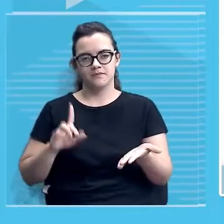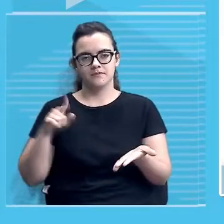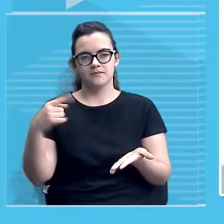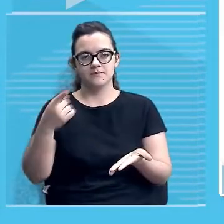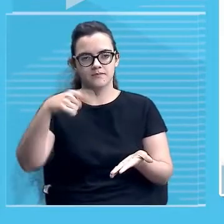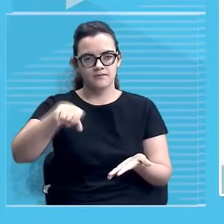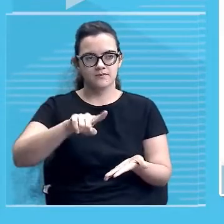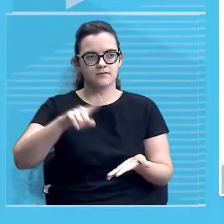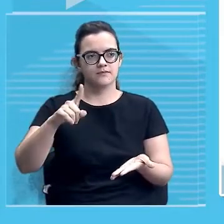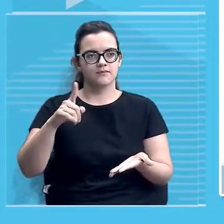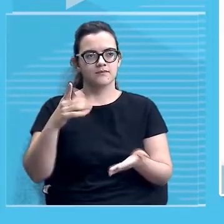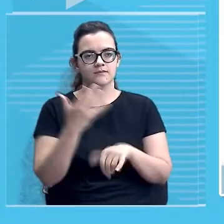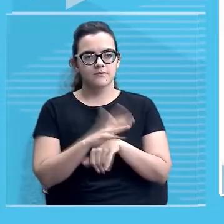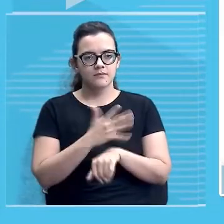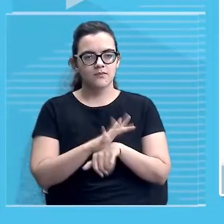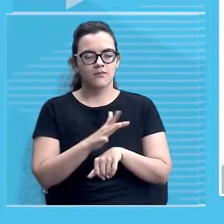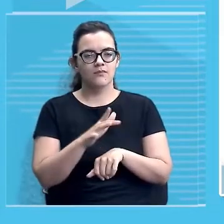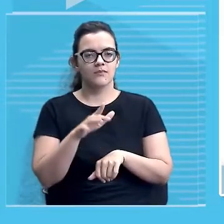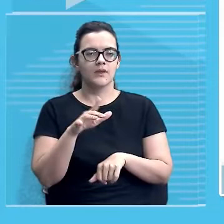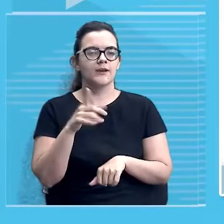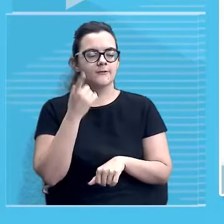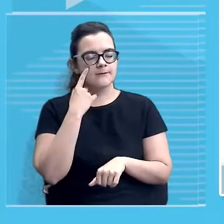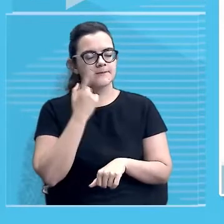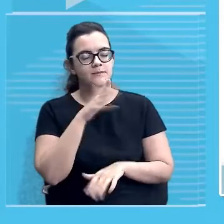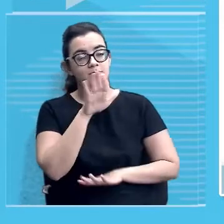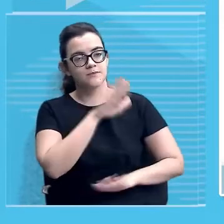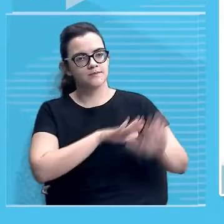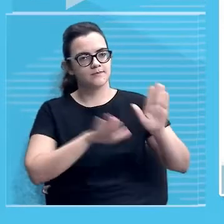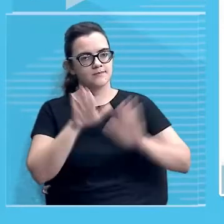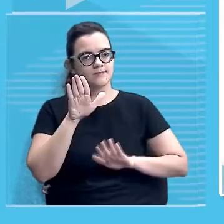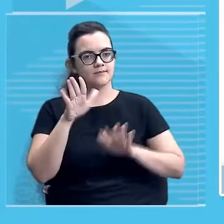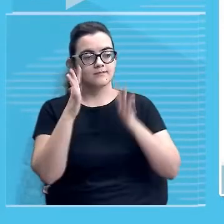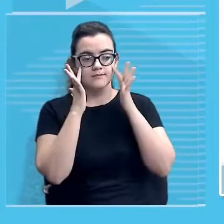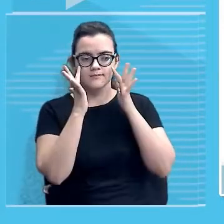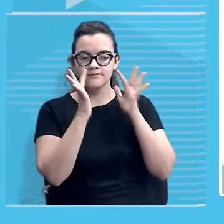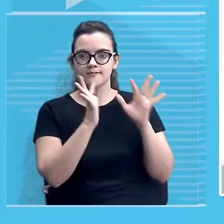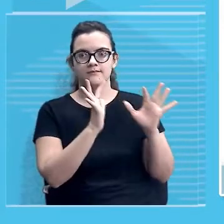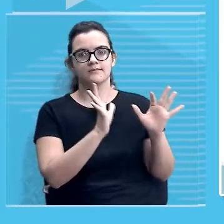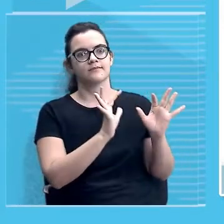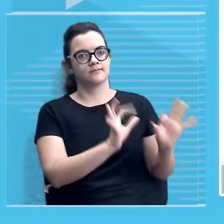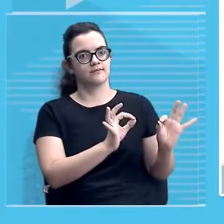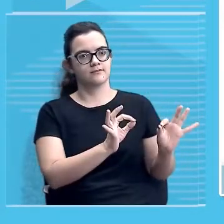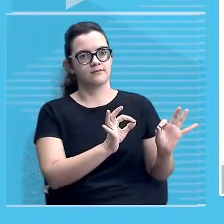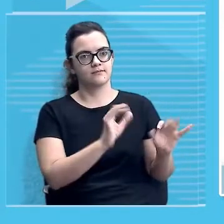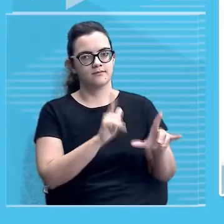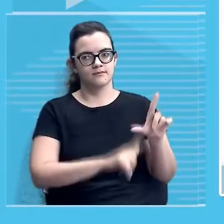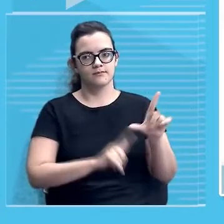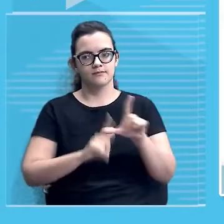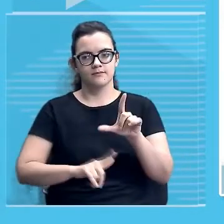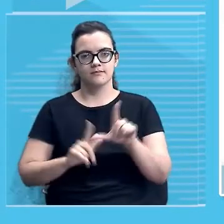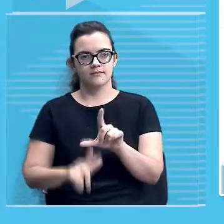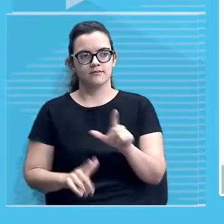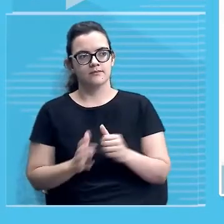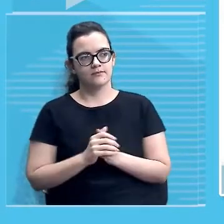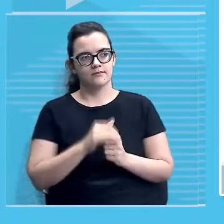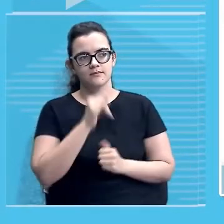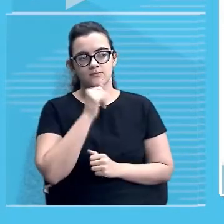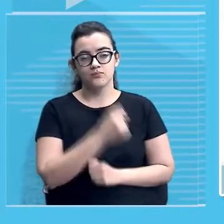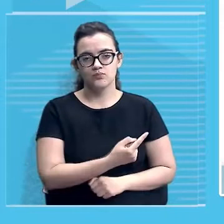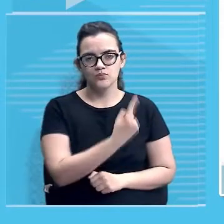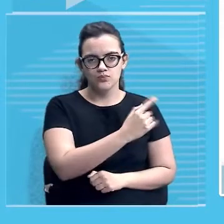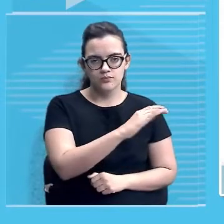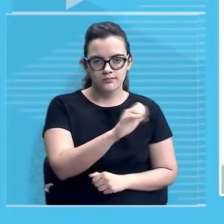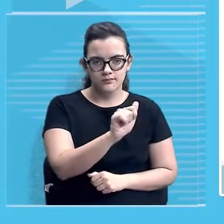Então, muito cuidado, principalmente aqui nessa informação de que uma caloria